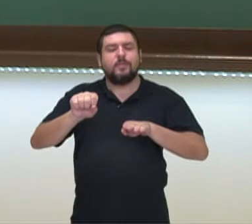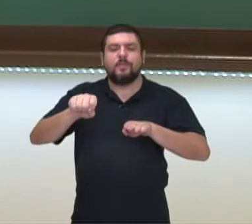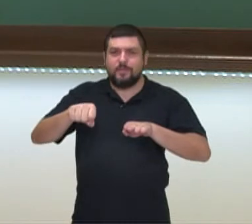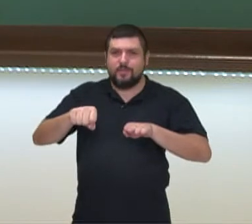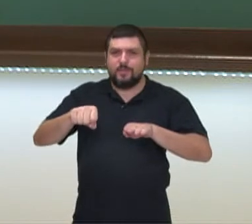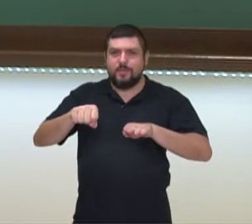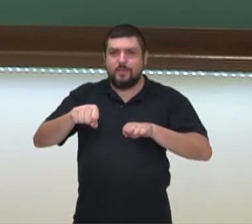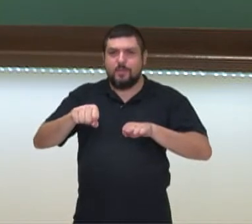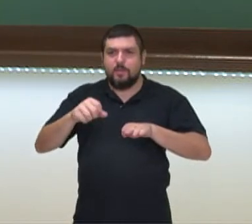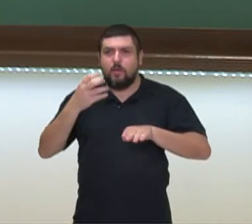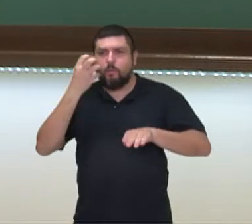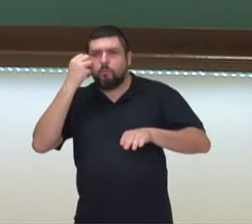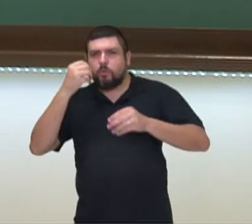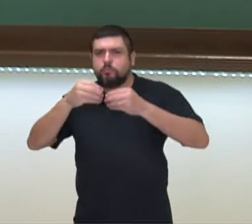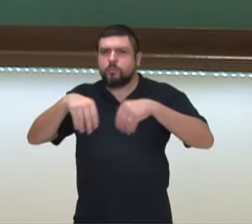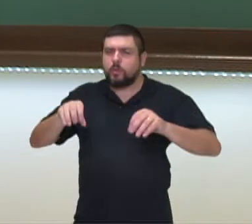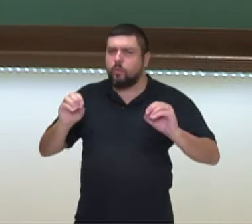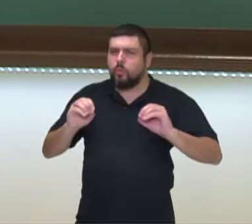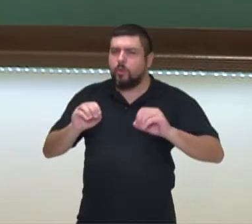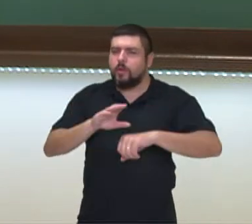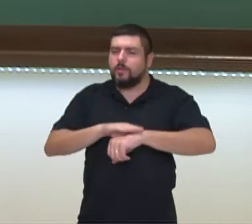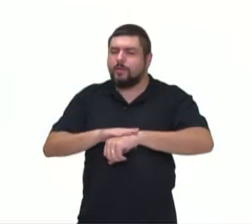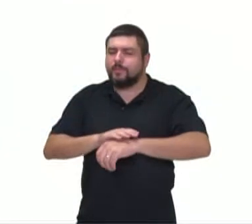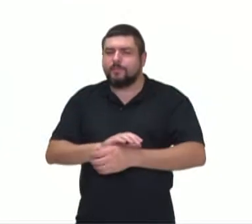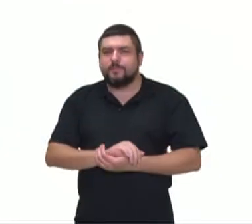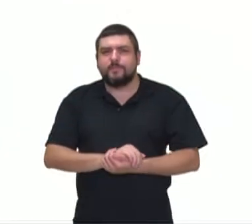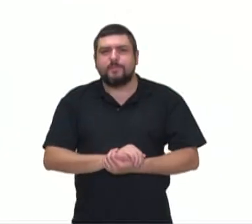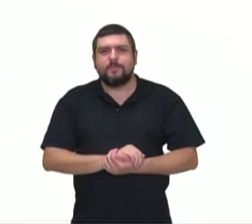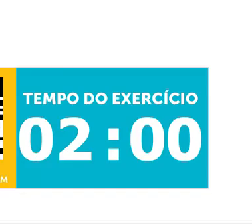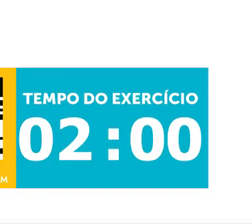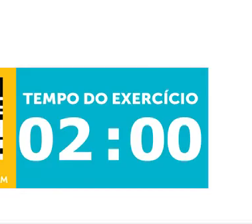ter lucro nem prejuízo, tá bom? Tempinho para vocês.